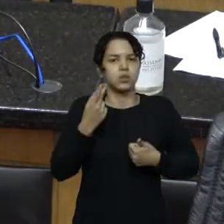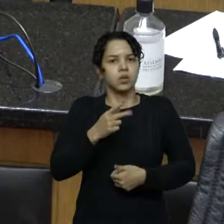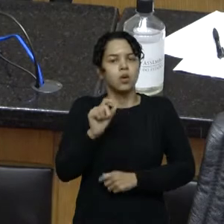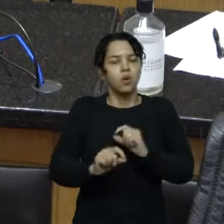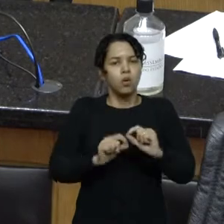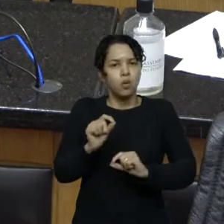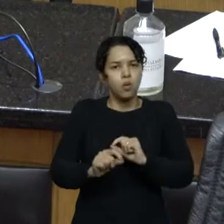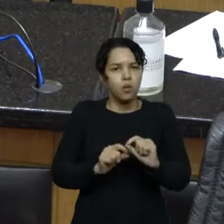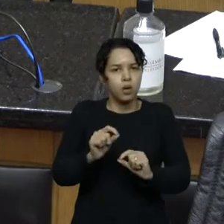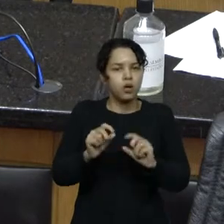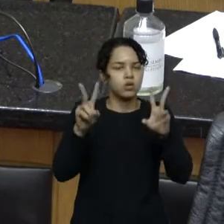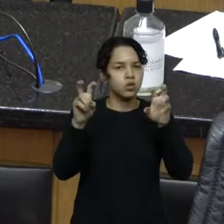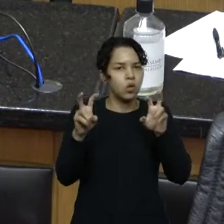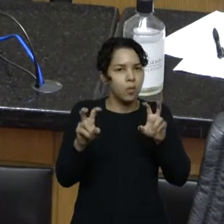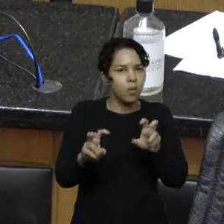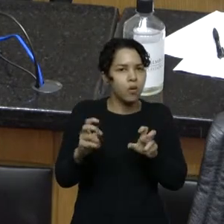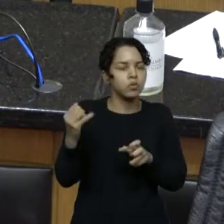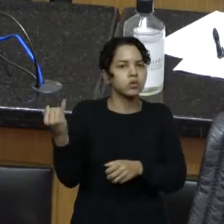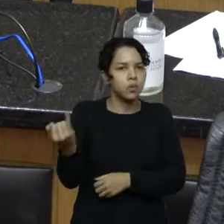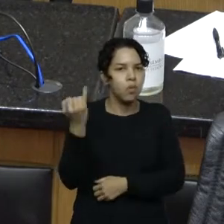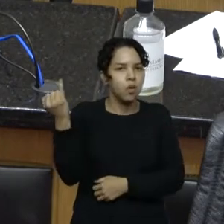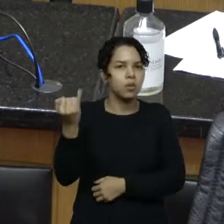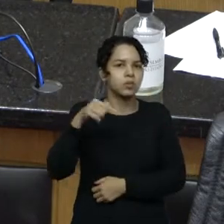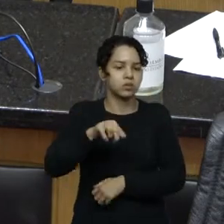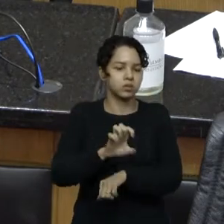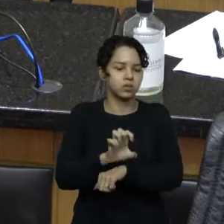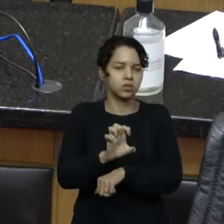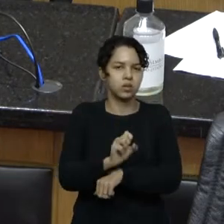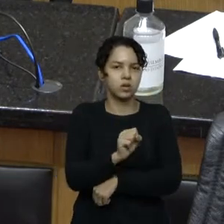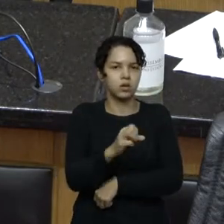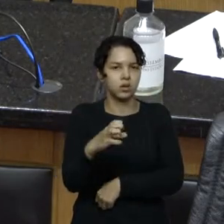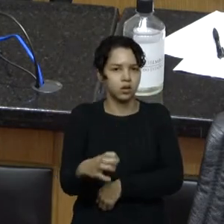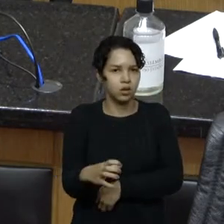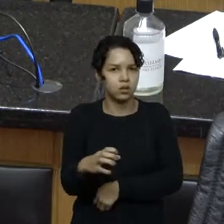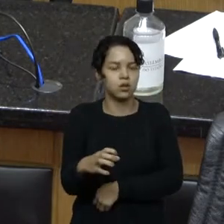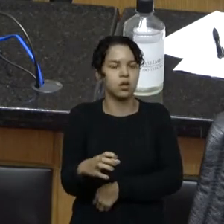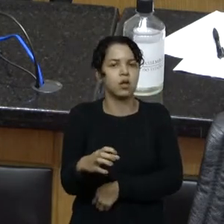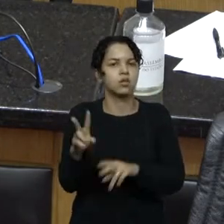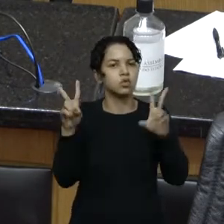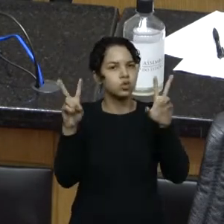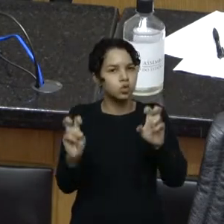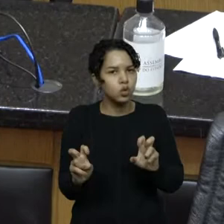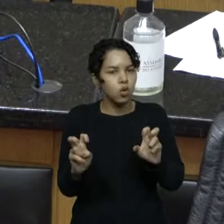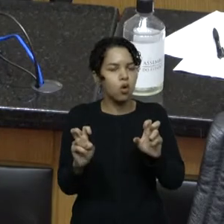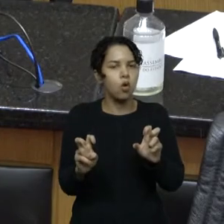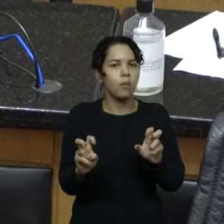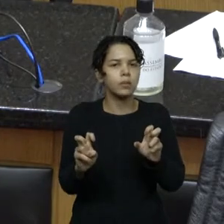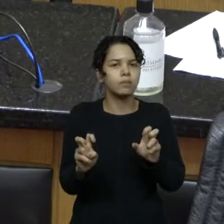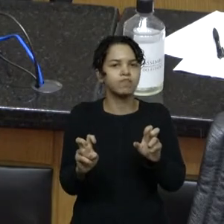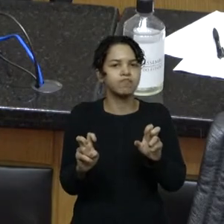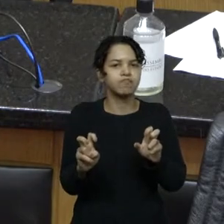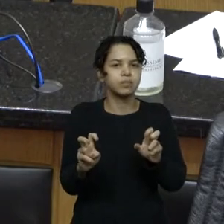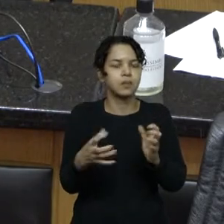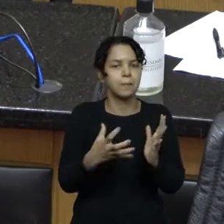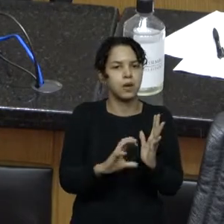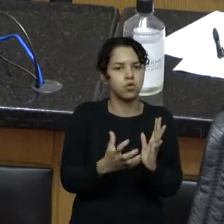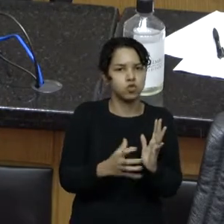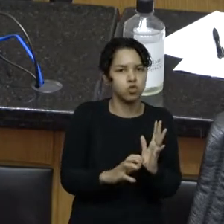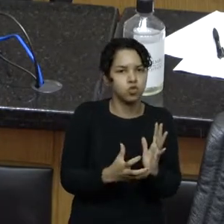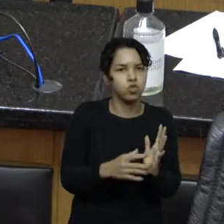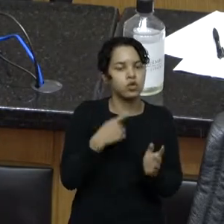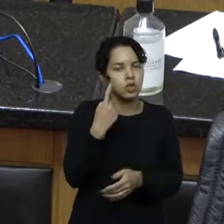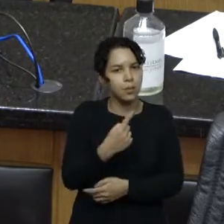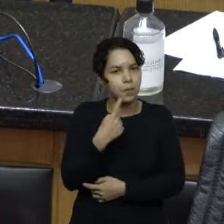questões de relevância para o Estado de Santa Catarina a despeito de questões partidárias os